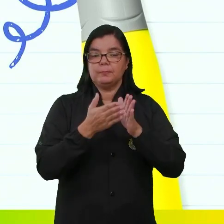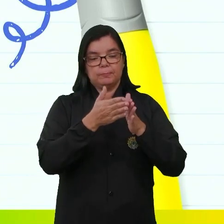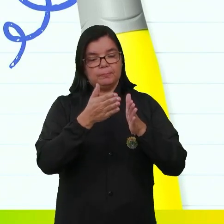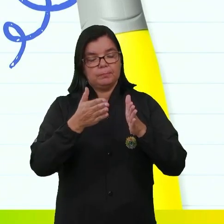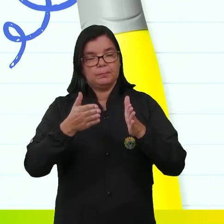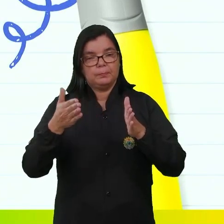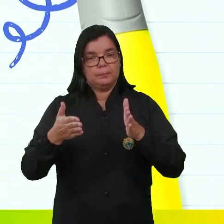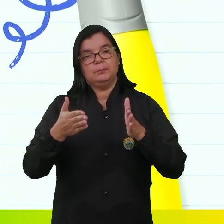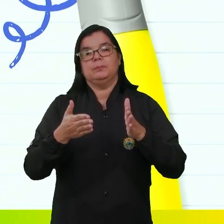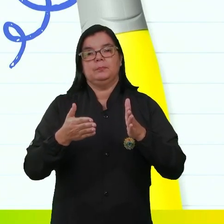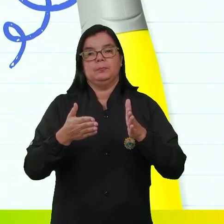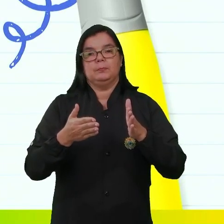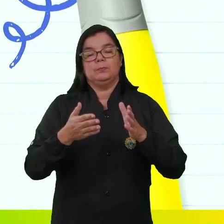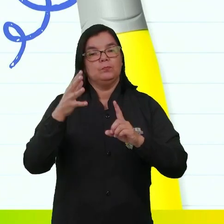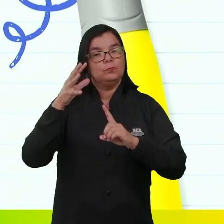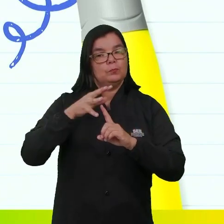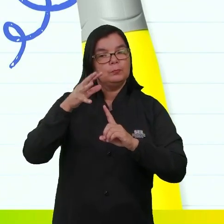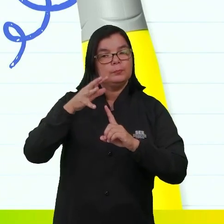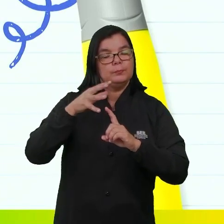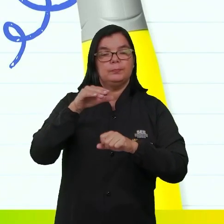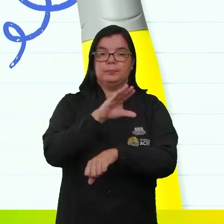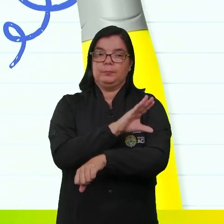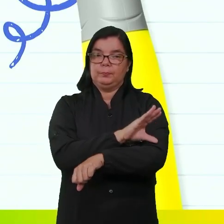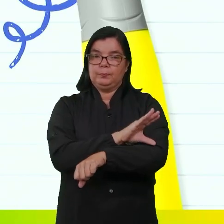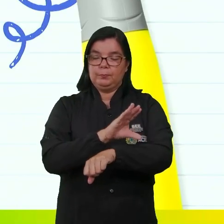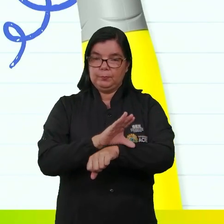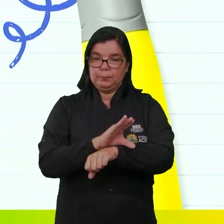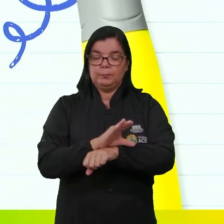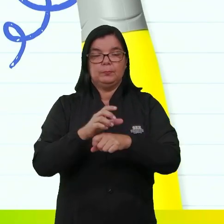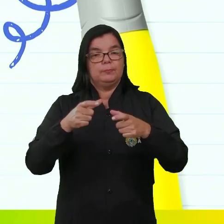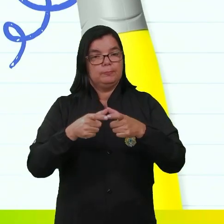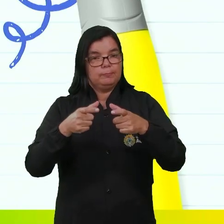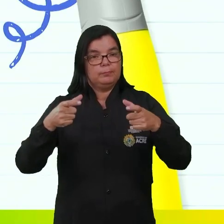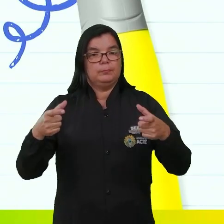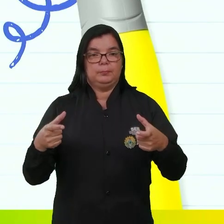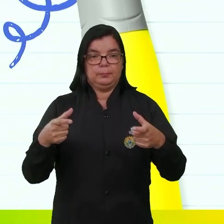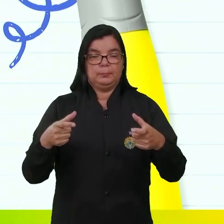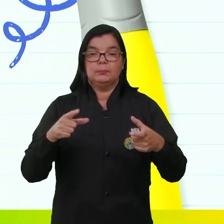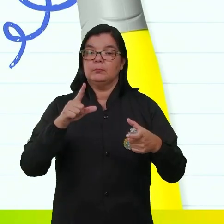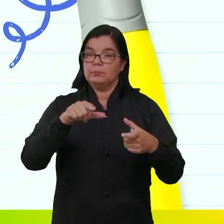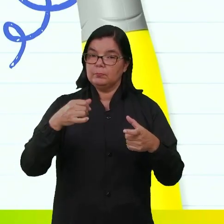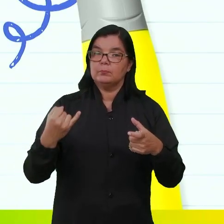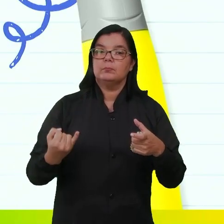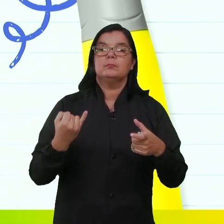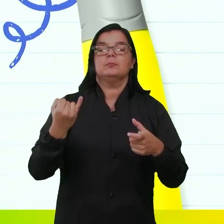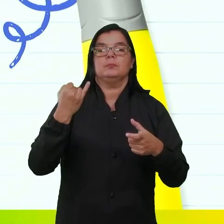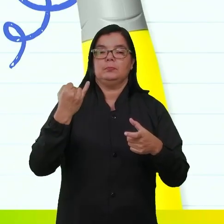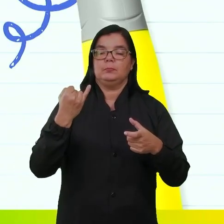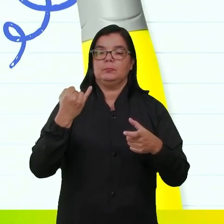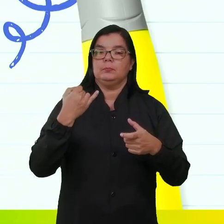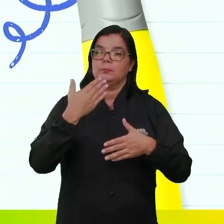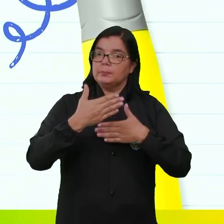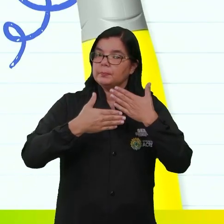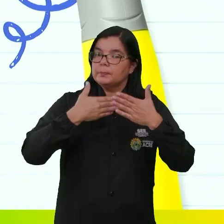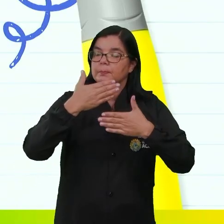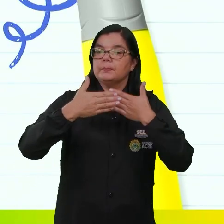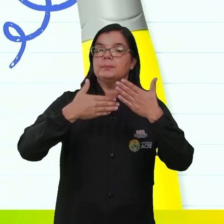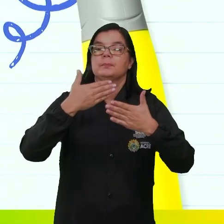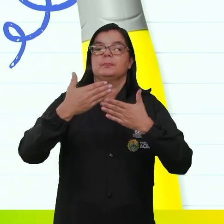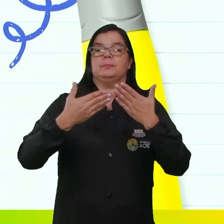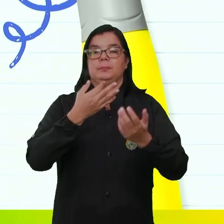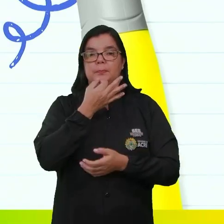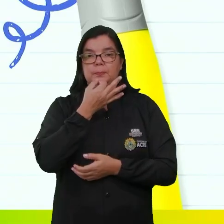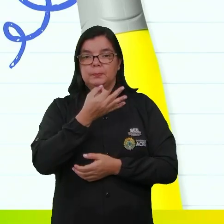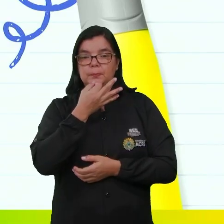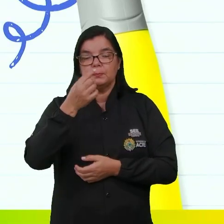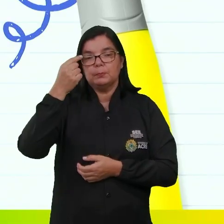compreensão crítica dos processos de formação e da influência da cultura de massa é essencial